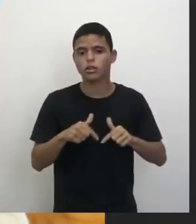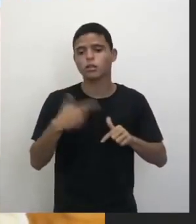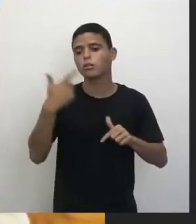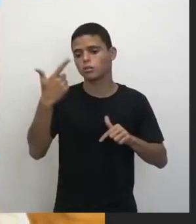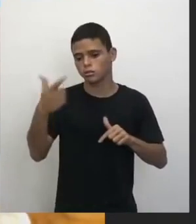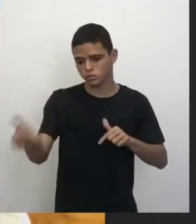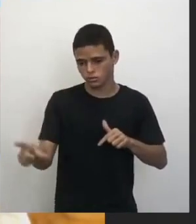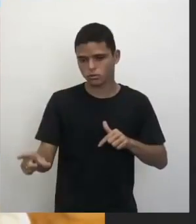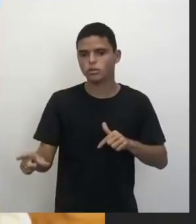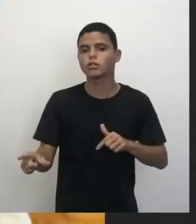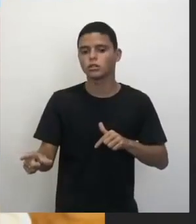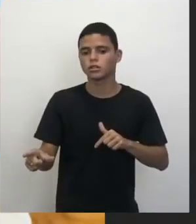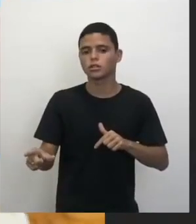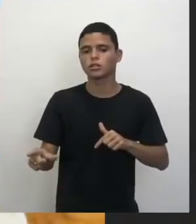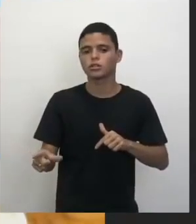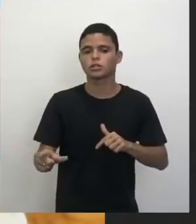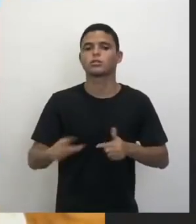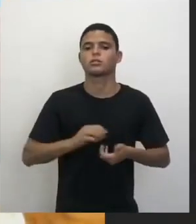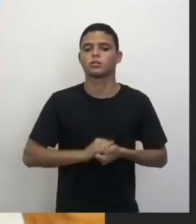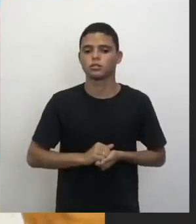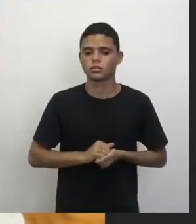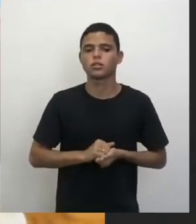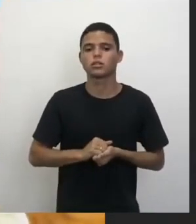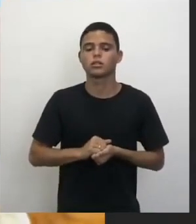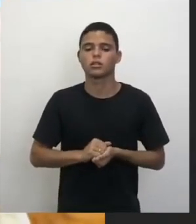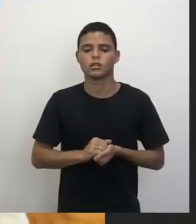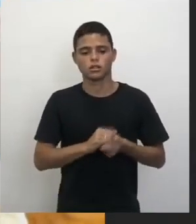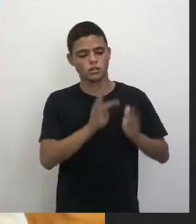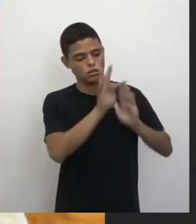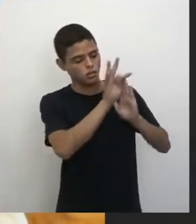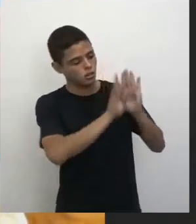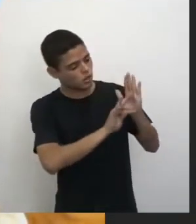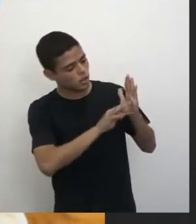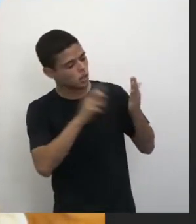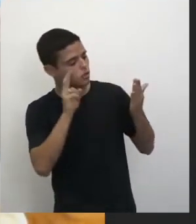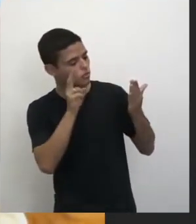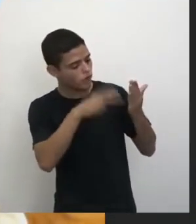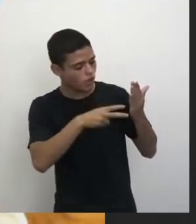trabalho, meu ganha-pão do dia a dia é como revisor de texto, né? Então,